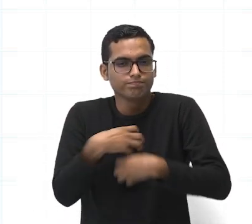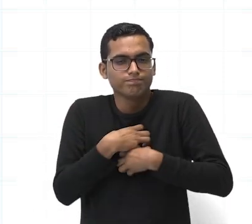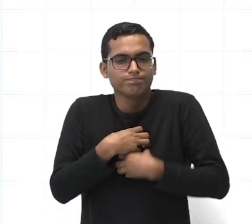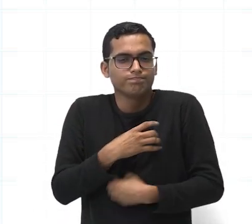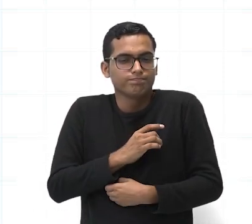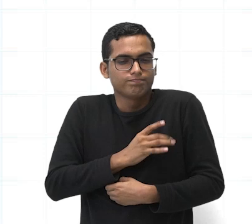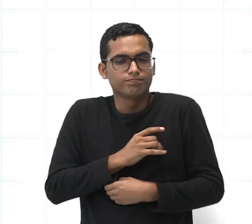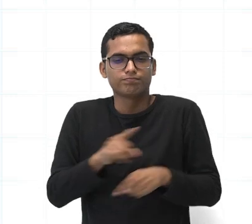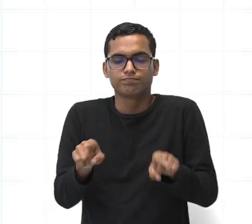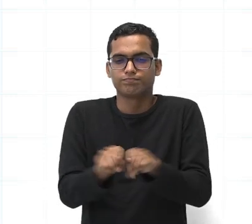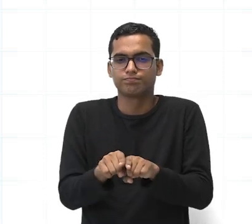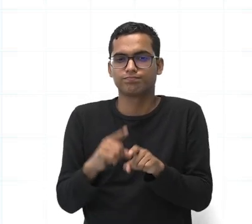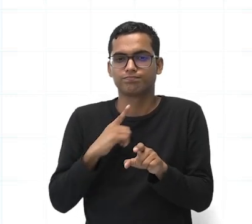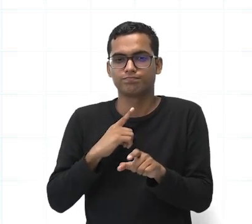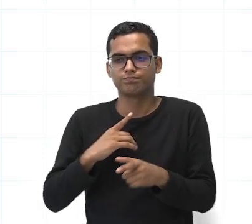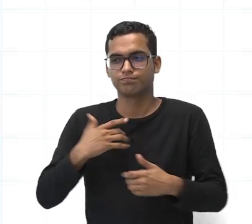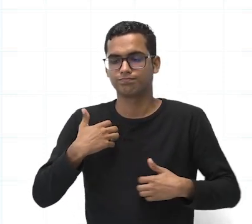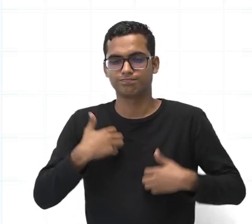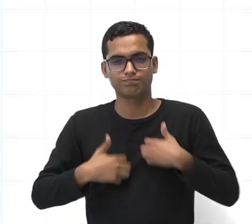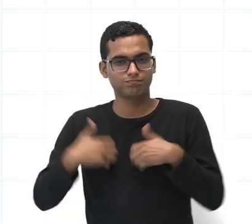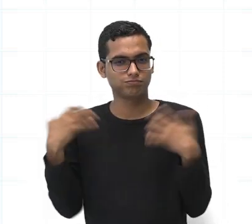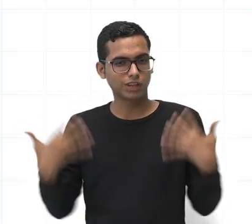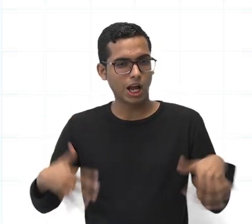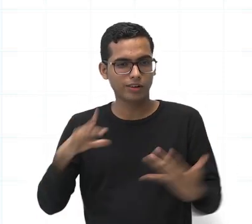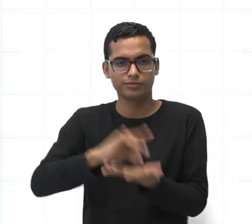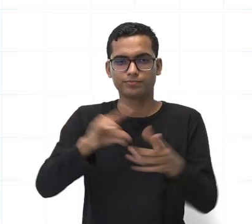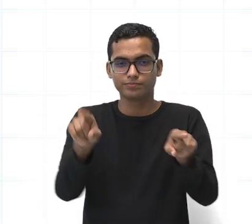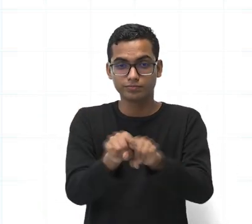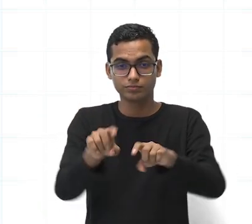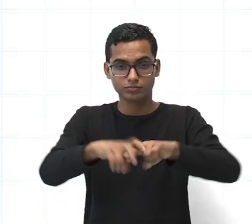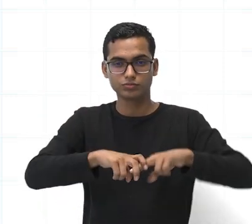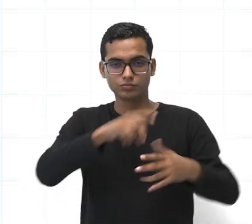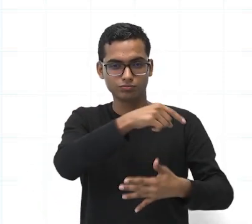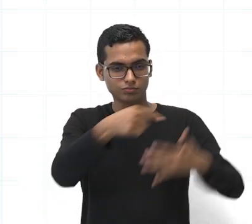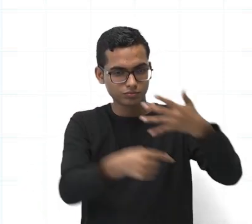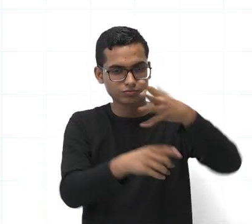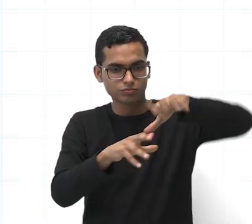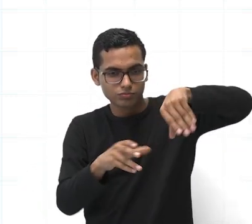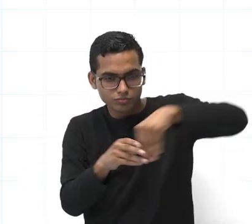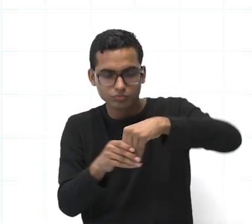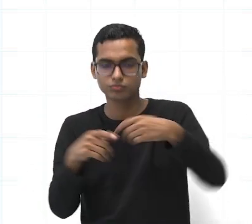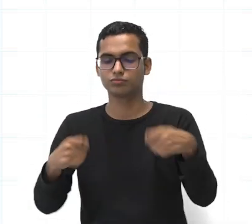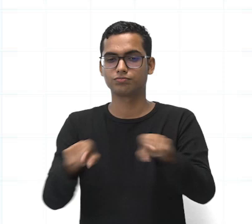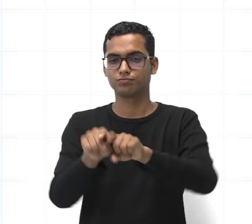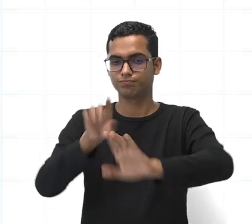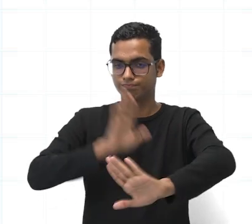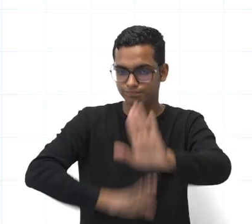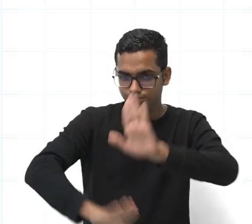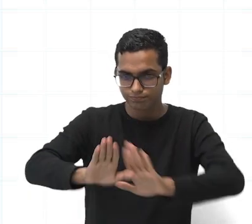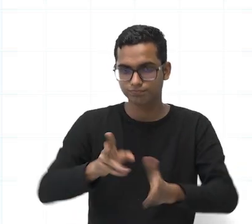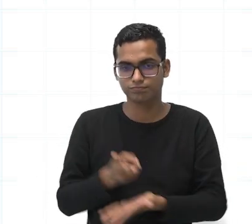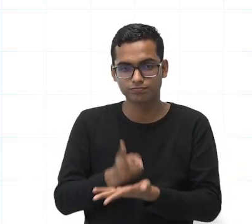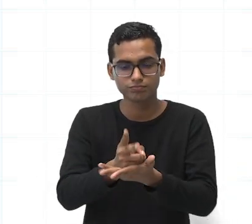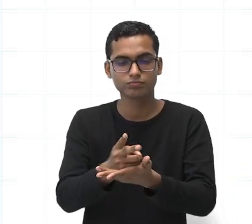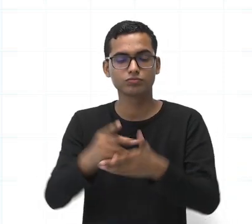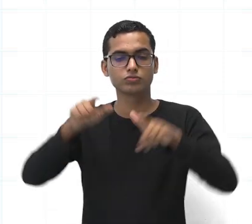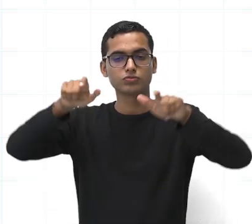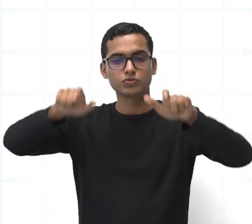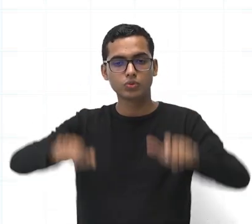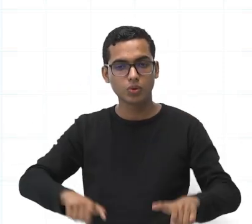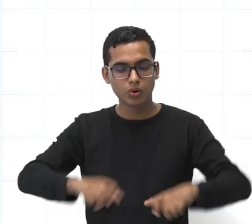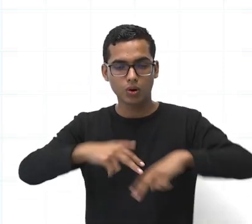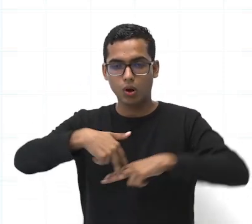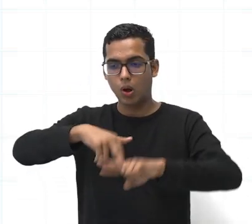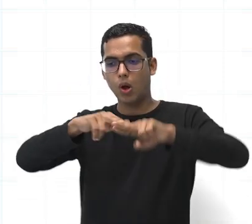e euforia, por conter muitos elementos que necessitam de cuidados especiais, como um ambiente